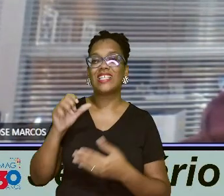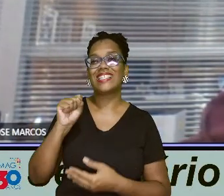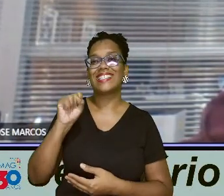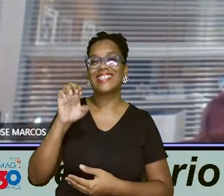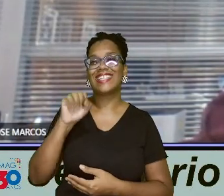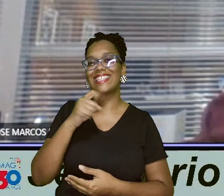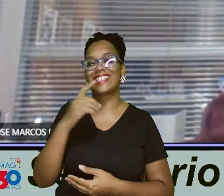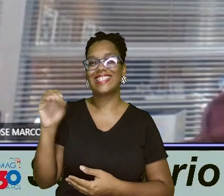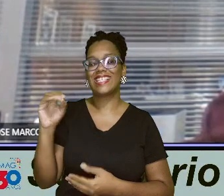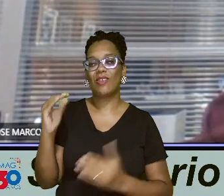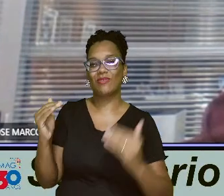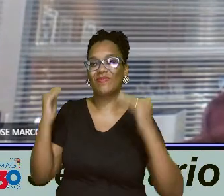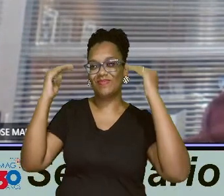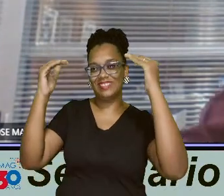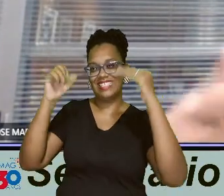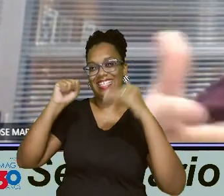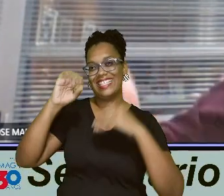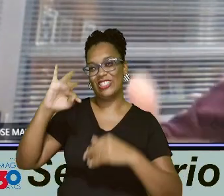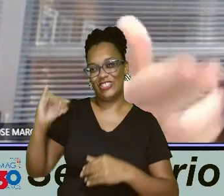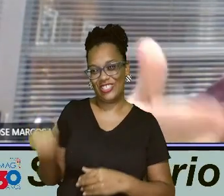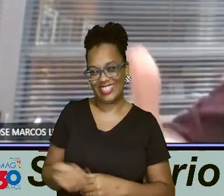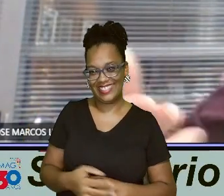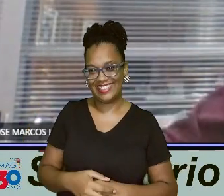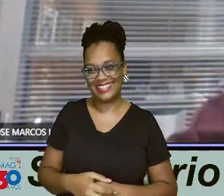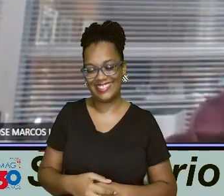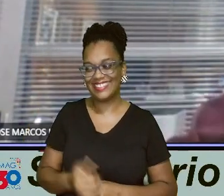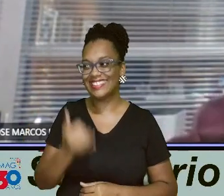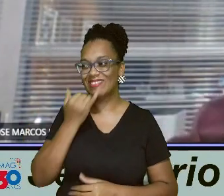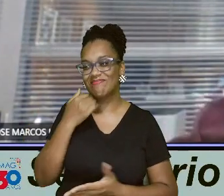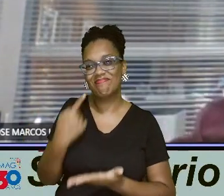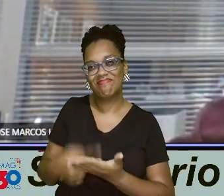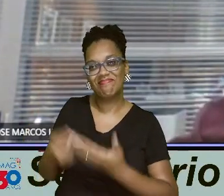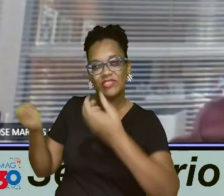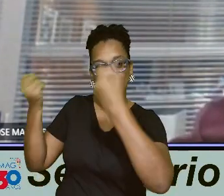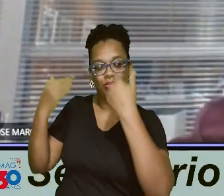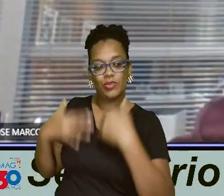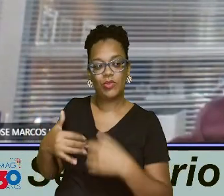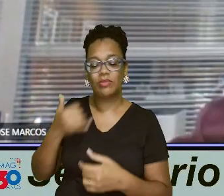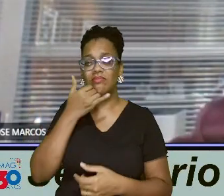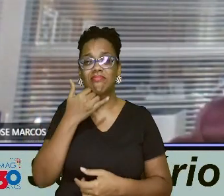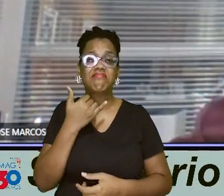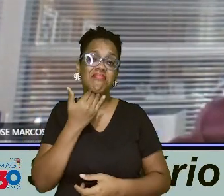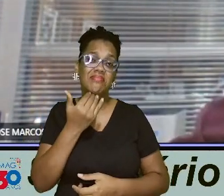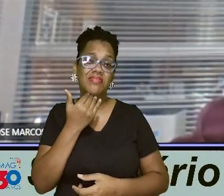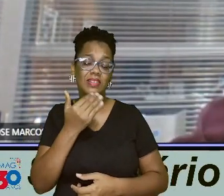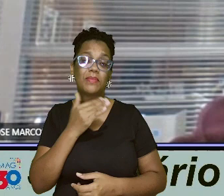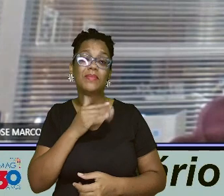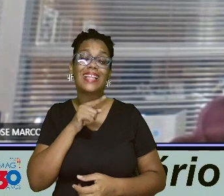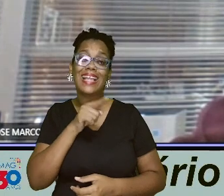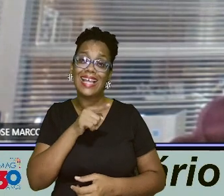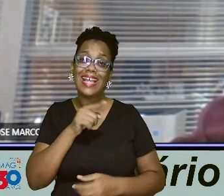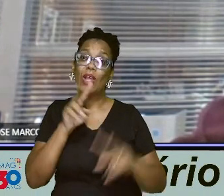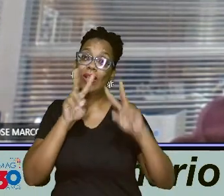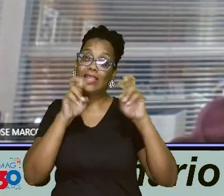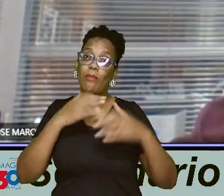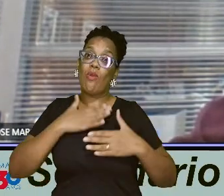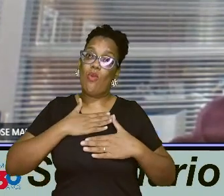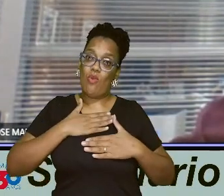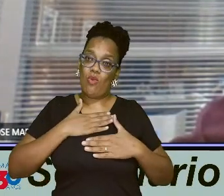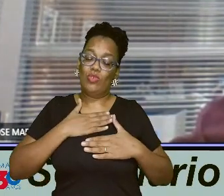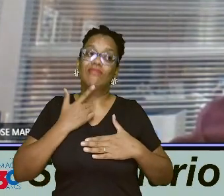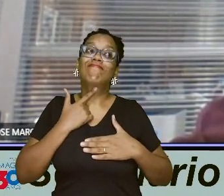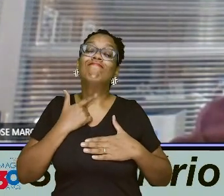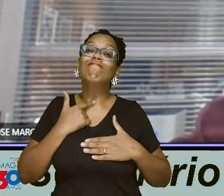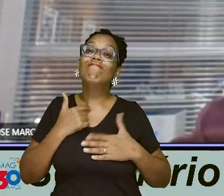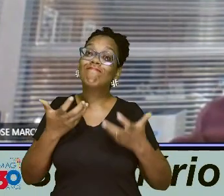no STJ, mas ele mandou a seguinte mensagem, dizendo que quando ele justificou que não podia, ele falou assim, também adianto que esse é um tema muito querido por mim, queria muito